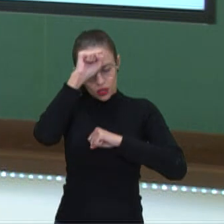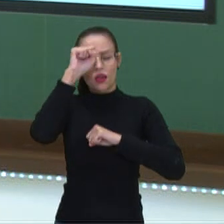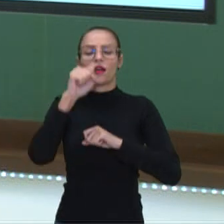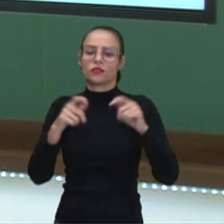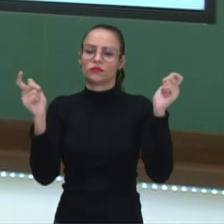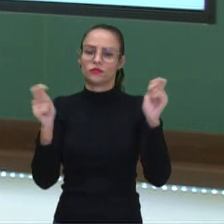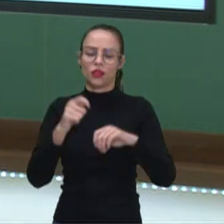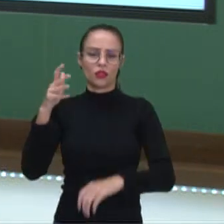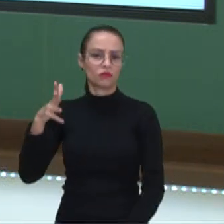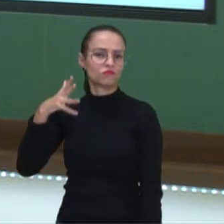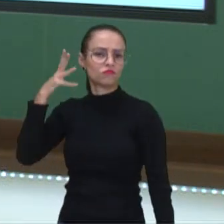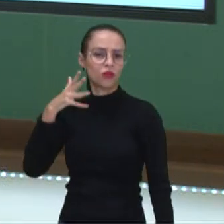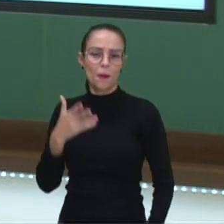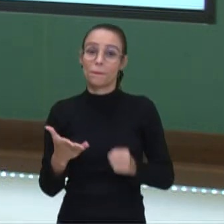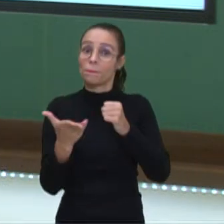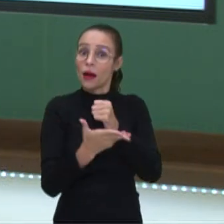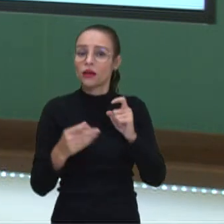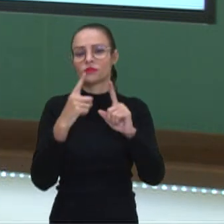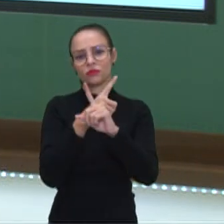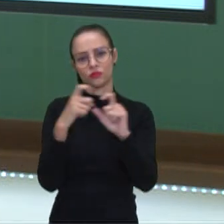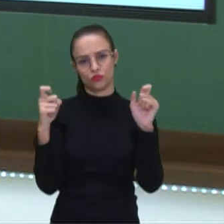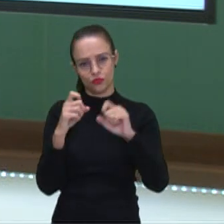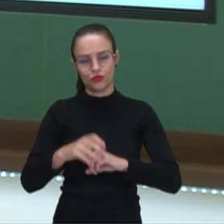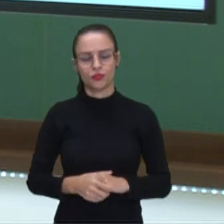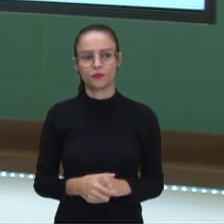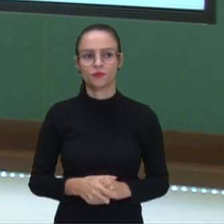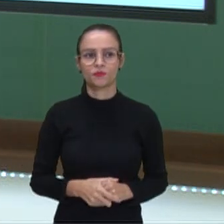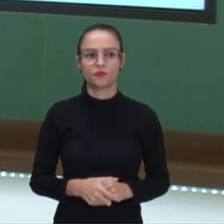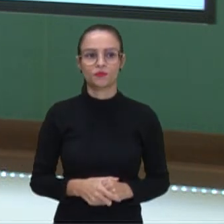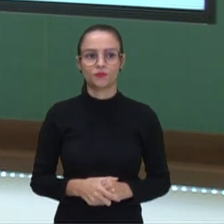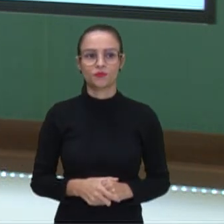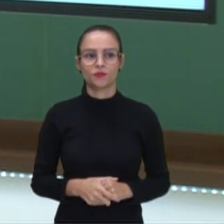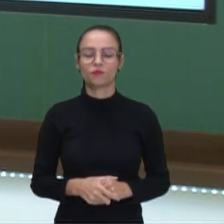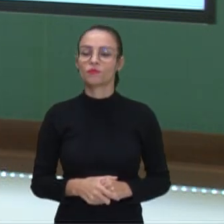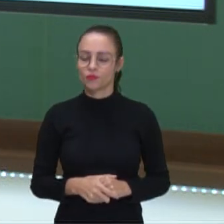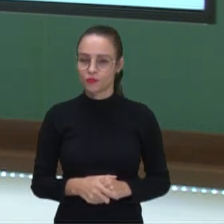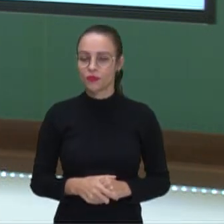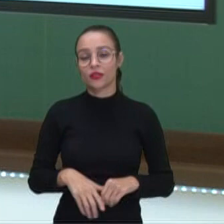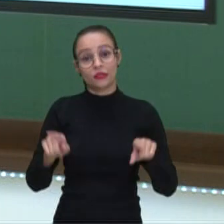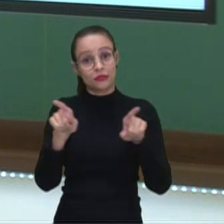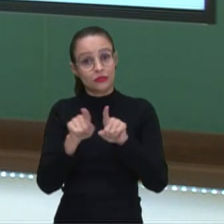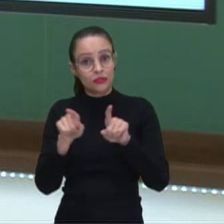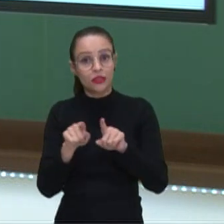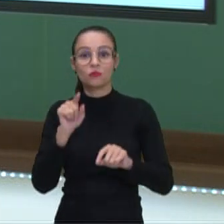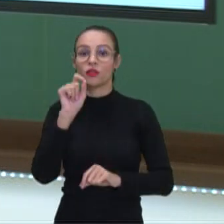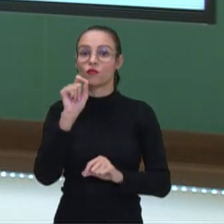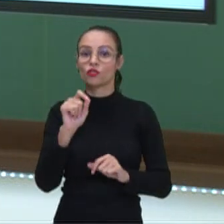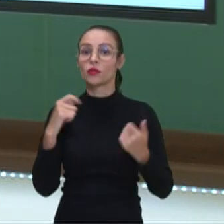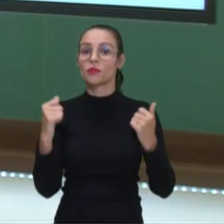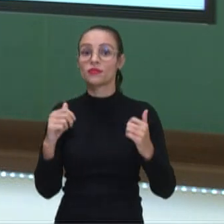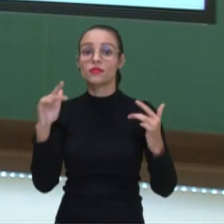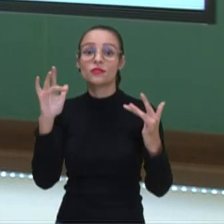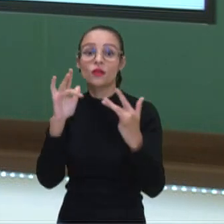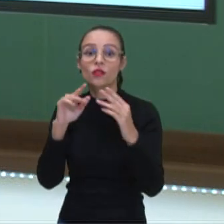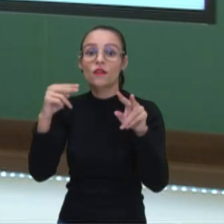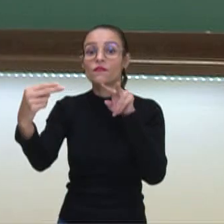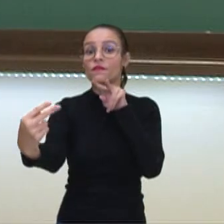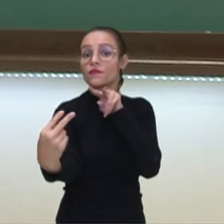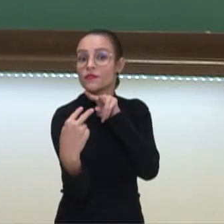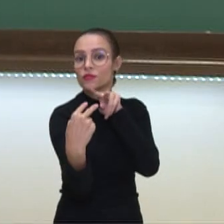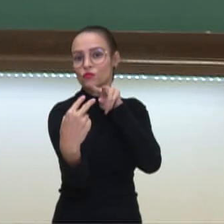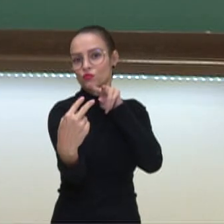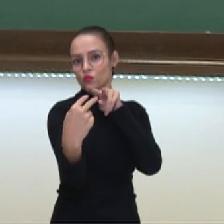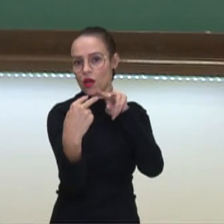e científica para o nosso discurso. Então aqui, né, estabeleça contato visual, olha a importância,